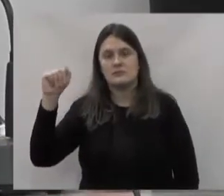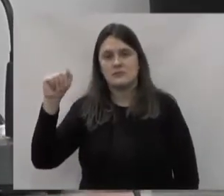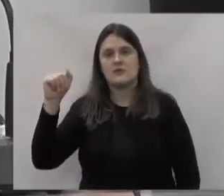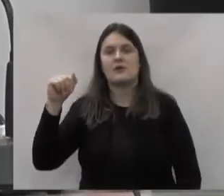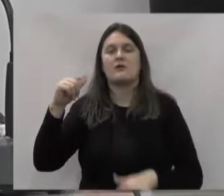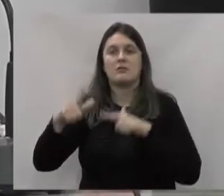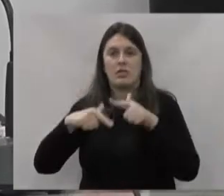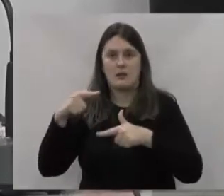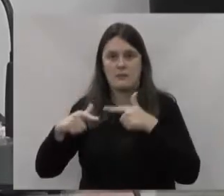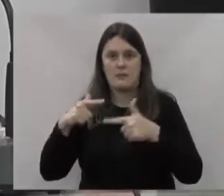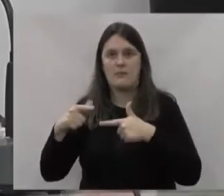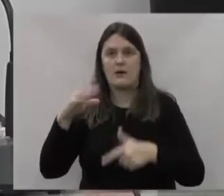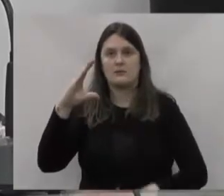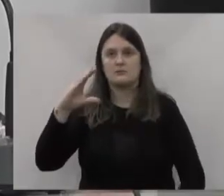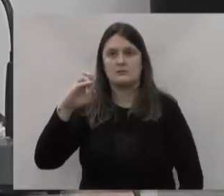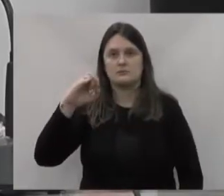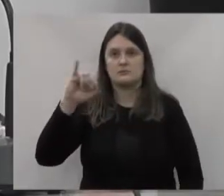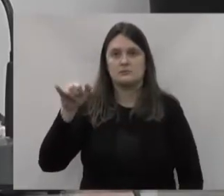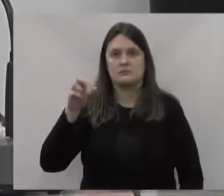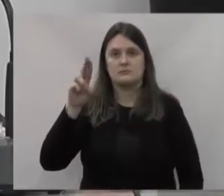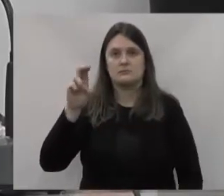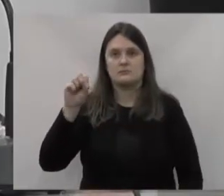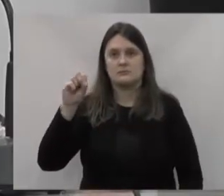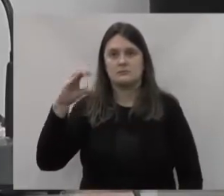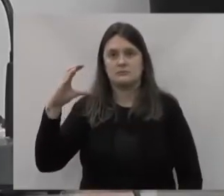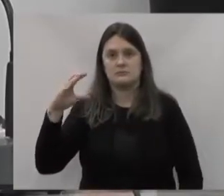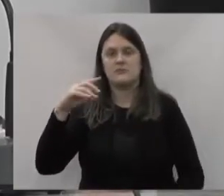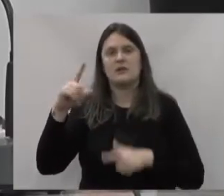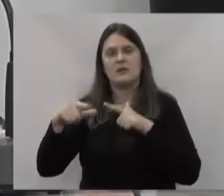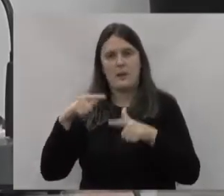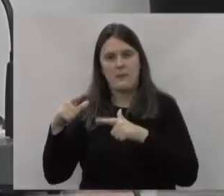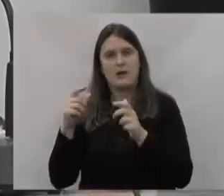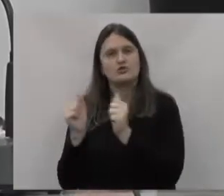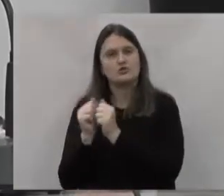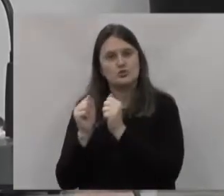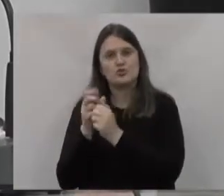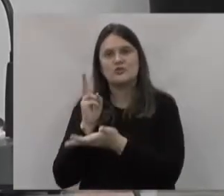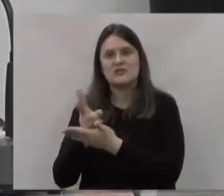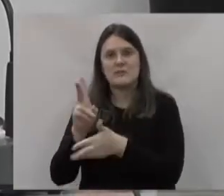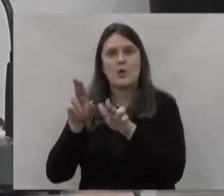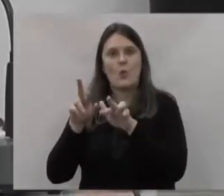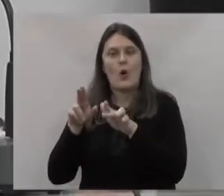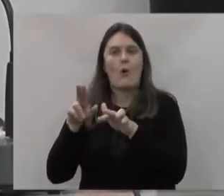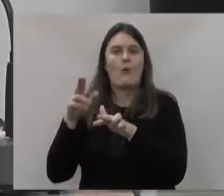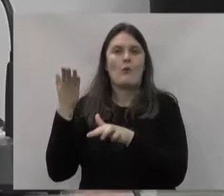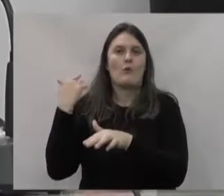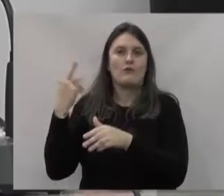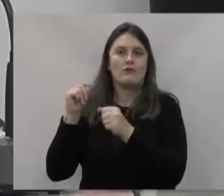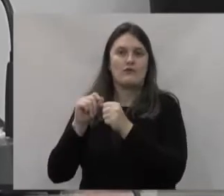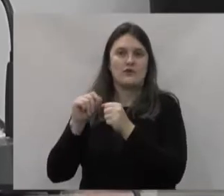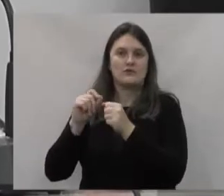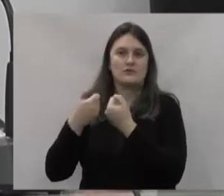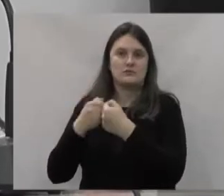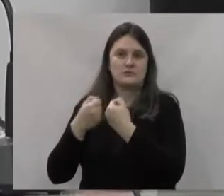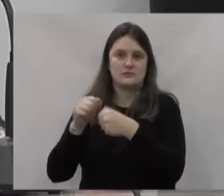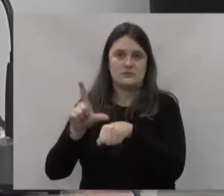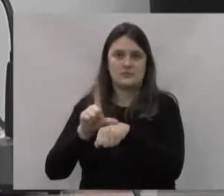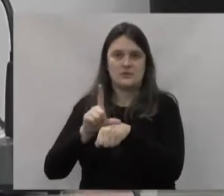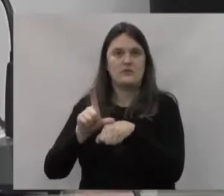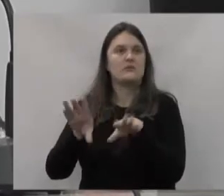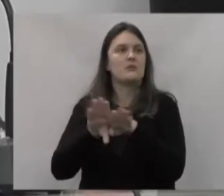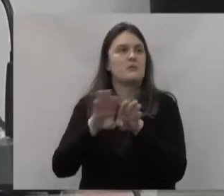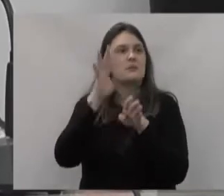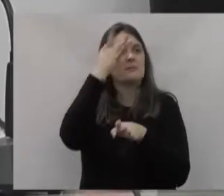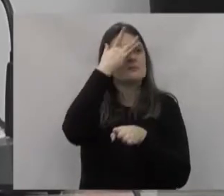o Sejusc, trabalhando em ações como Ônibus Lilás, que também o pessoal da terceira idade que está aqui